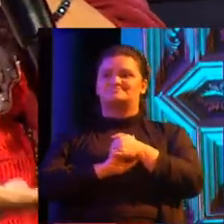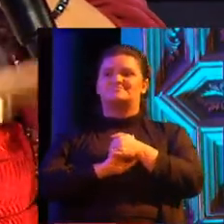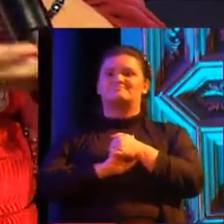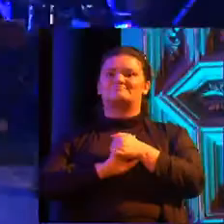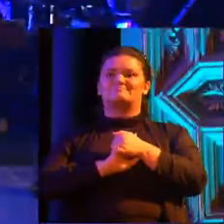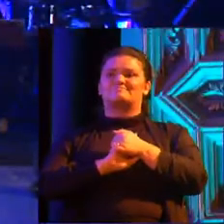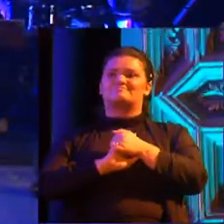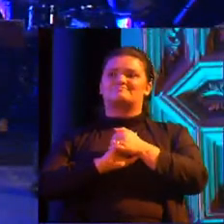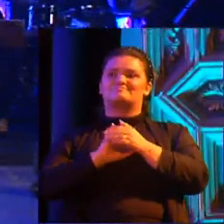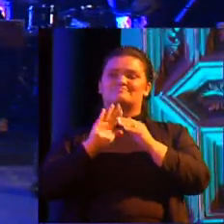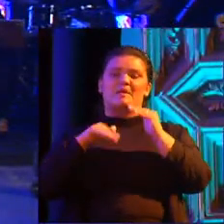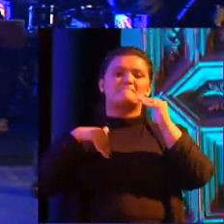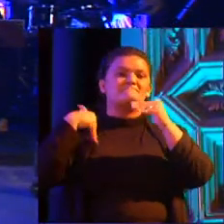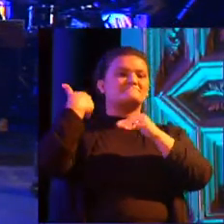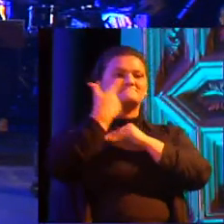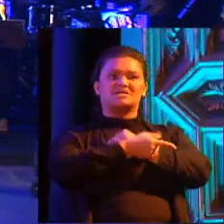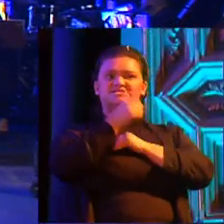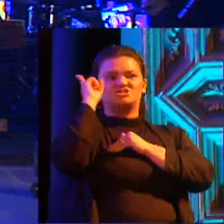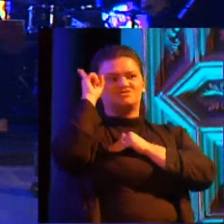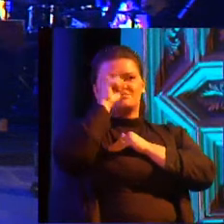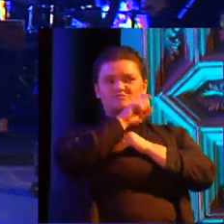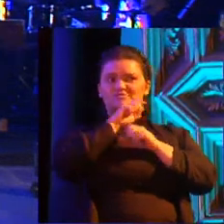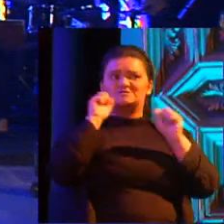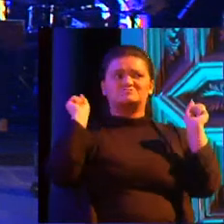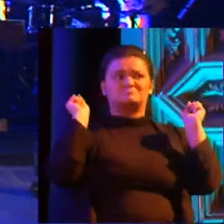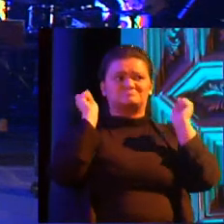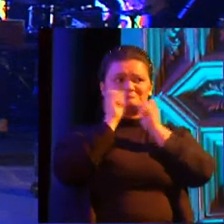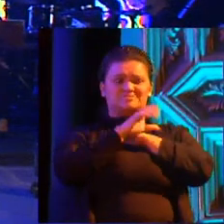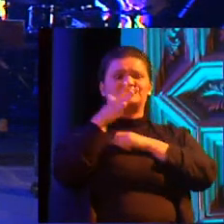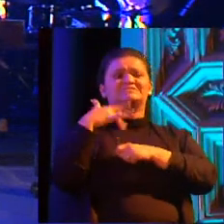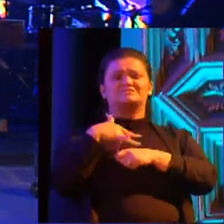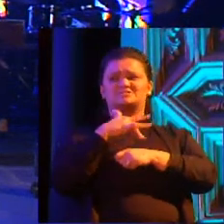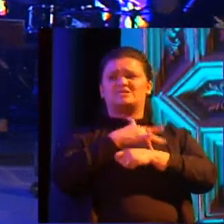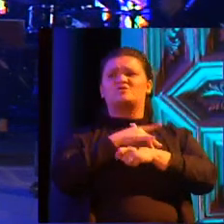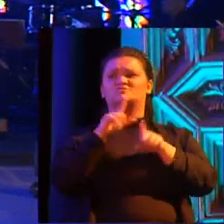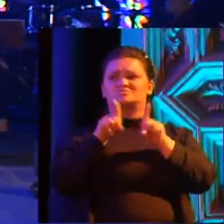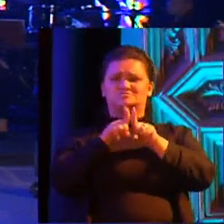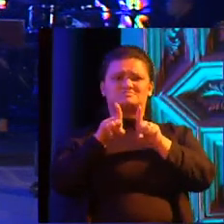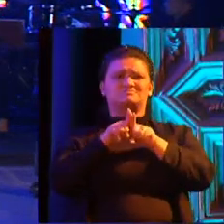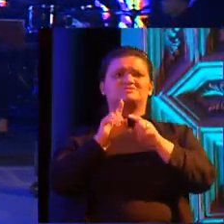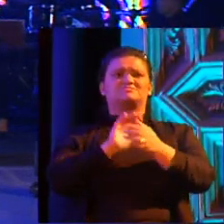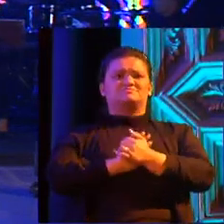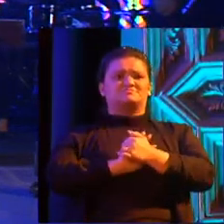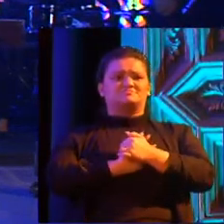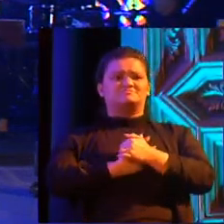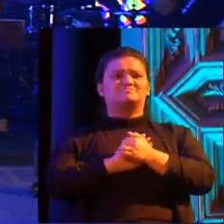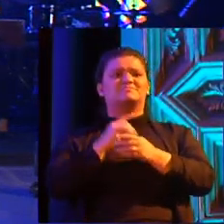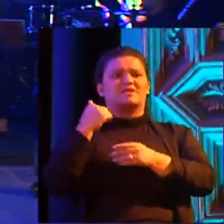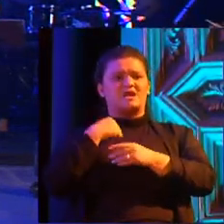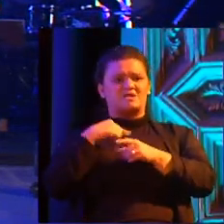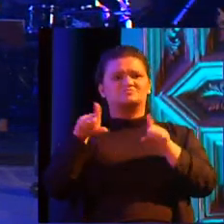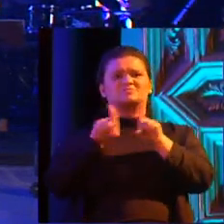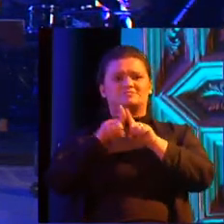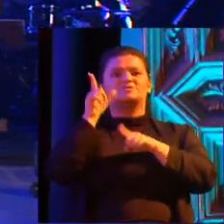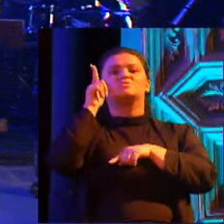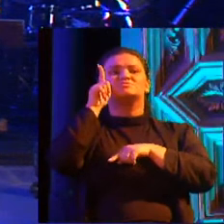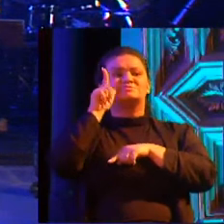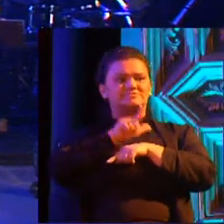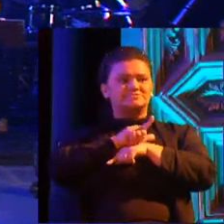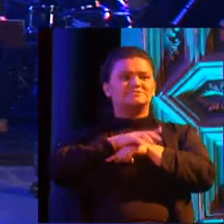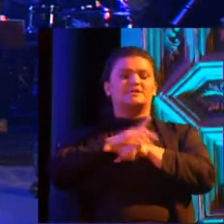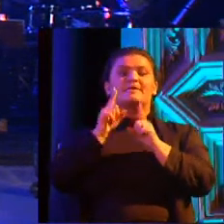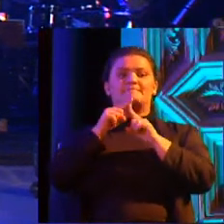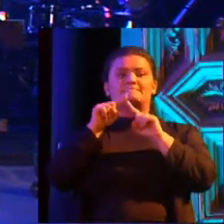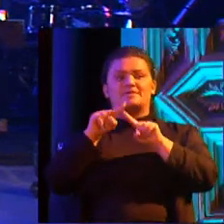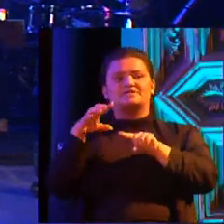Passei por uma dificuldade enorme de saúde também, viu, Nilson? Eu também passei, mas estou